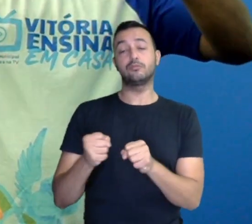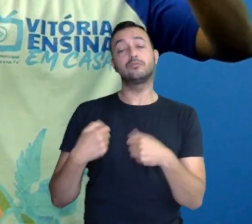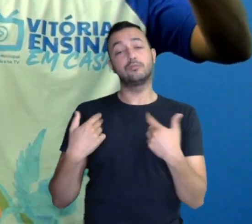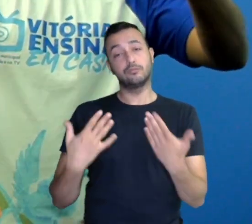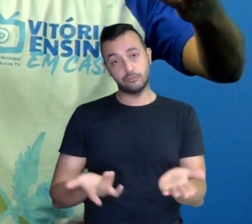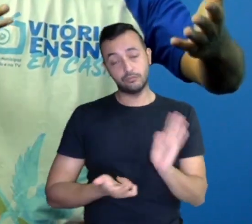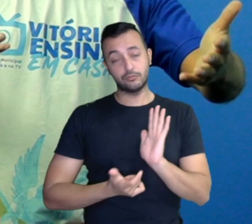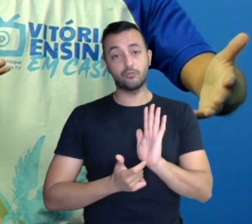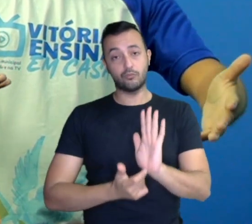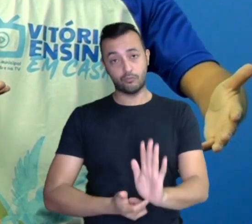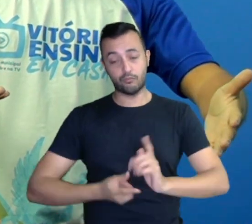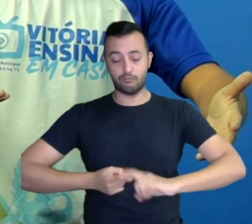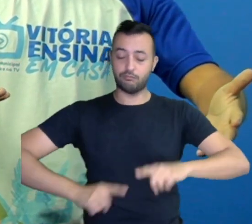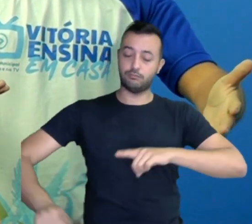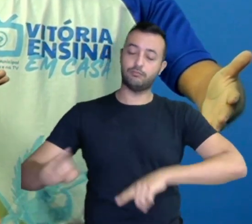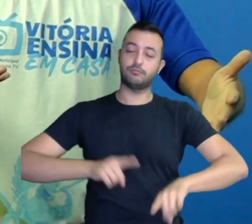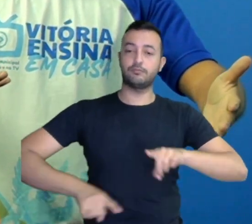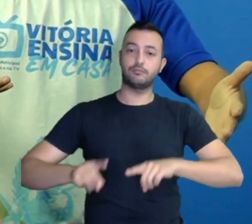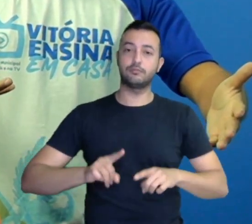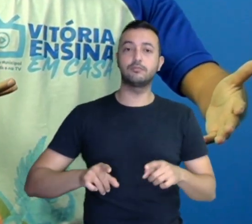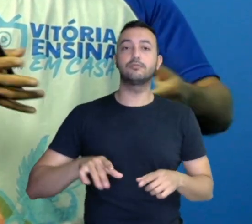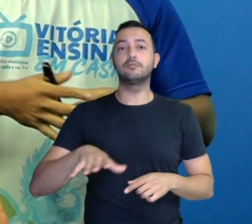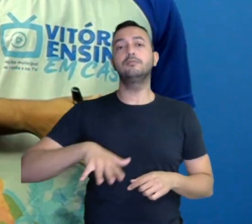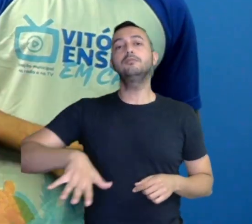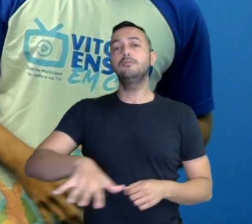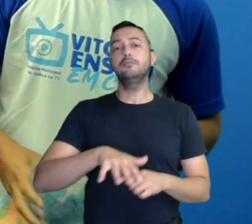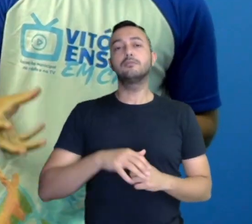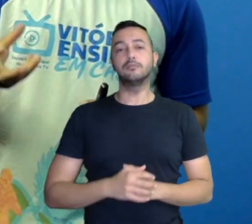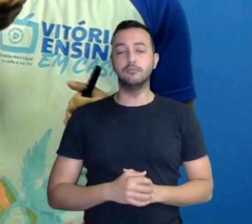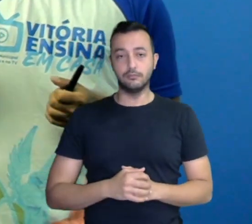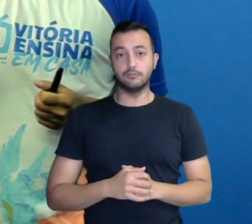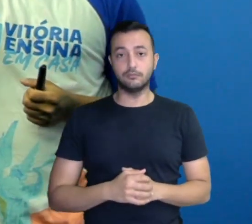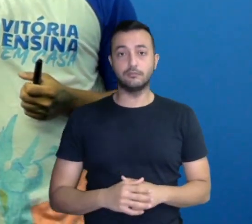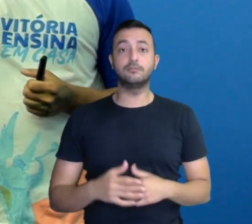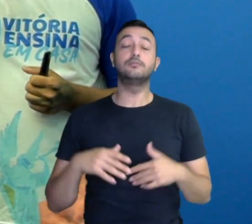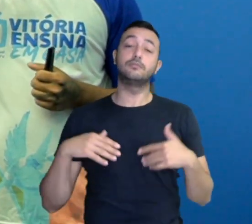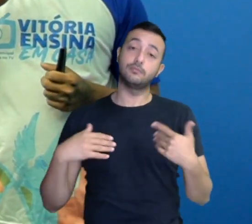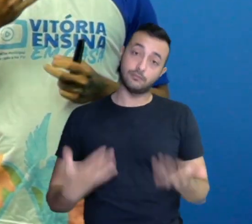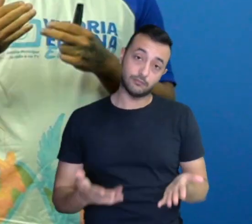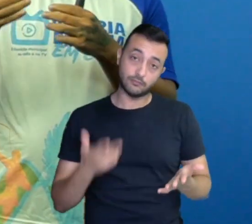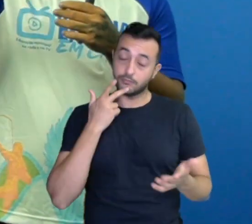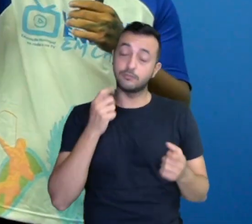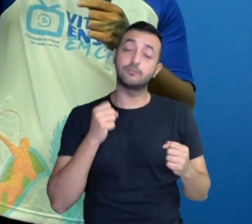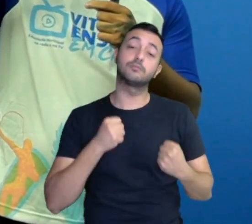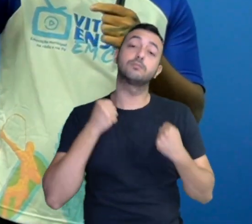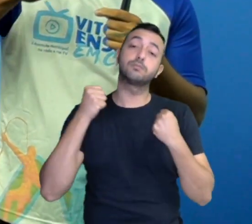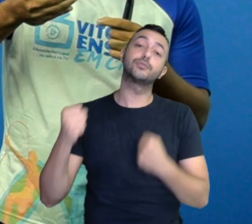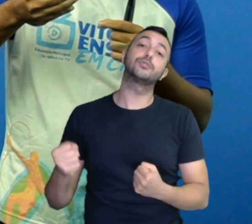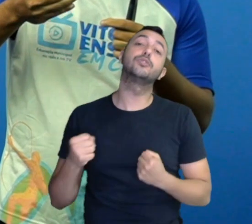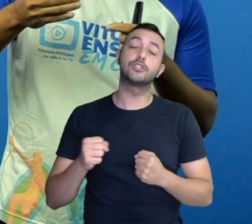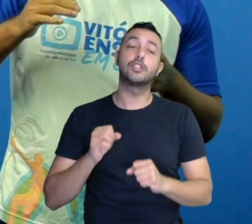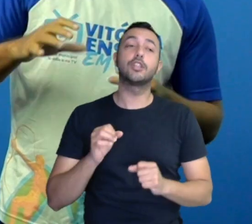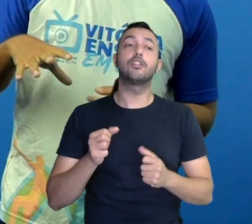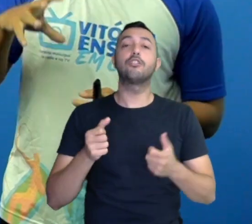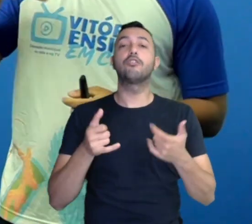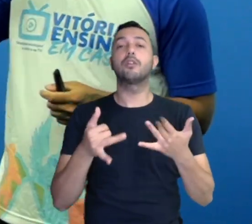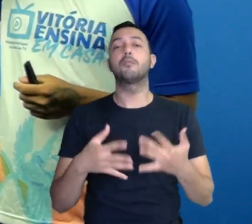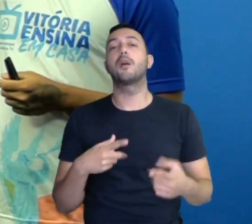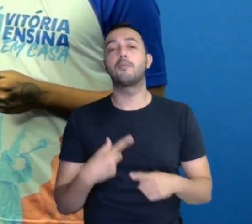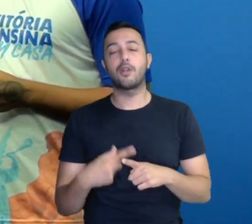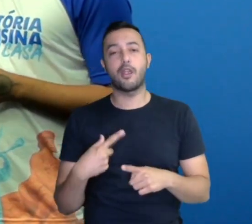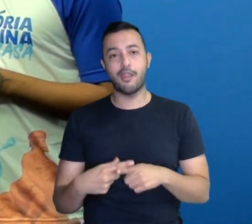demonstra o seu domínio sobre aquela determinada região. E para justificar o seu poder, como eu já estava dizendo anteriormente,